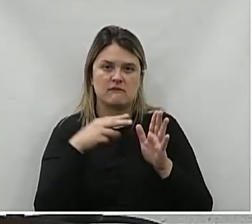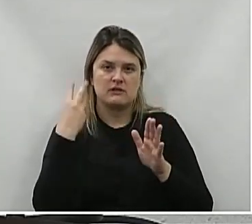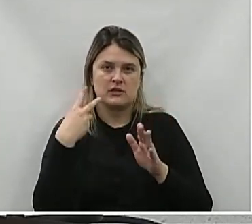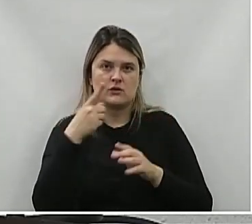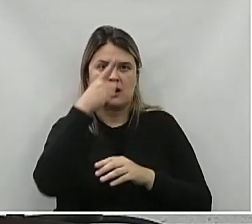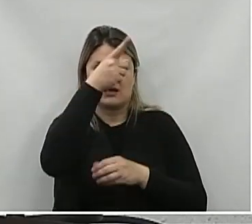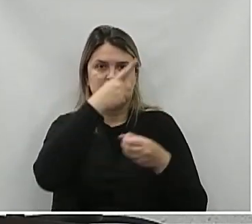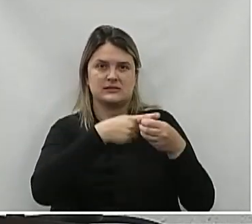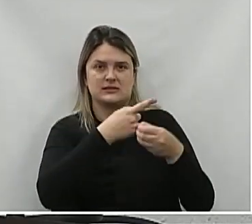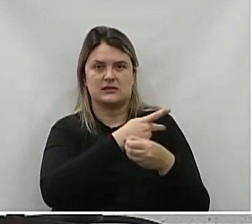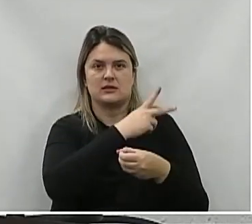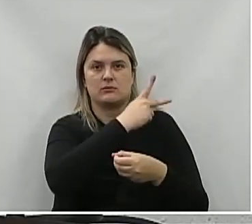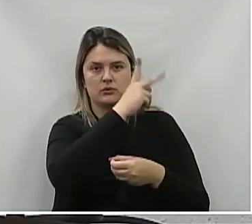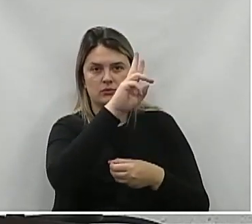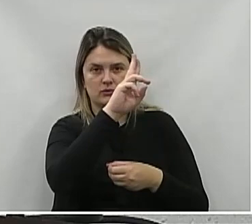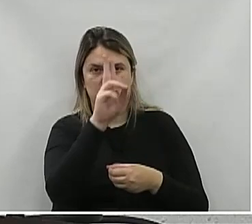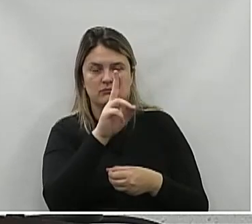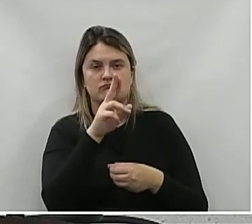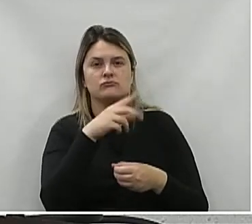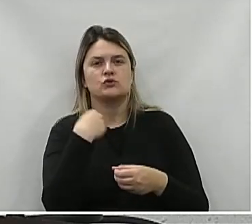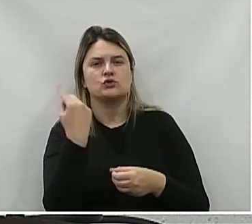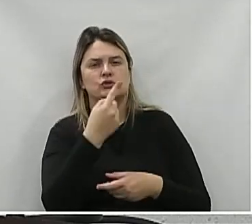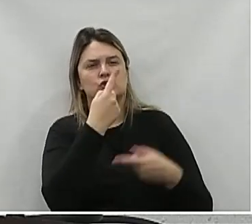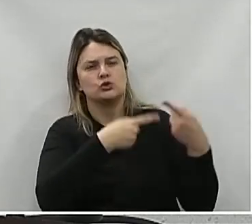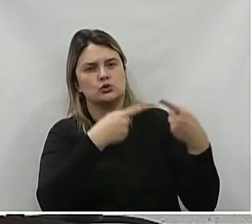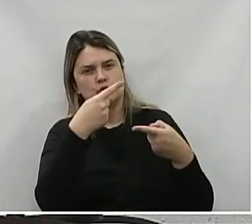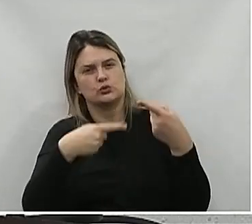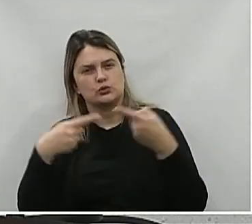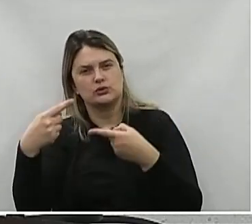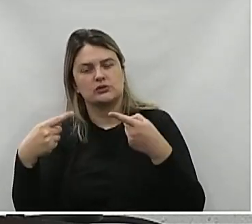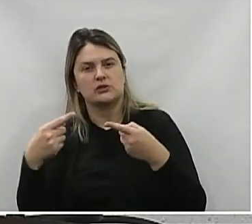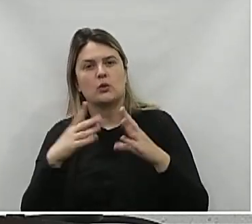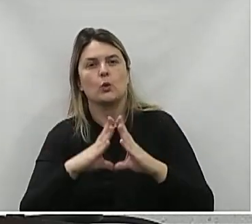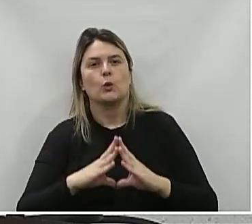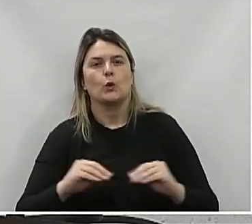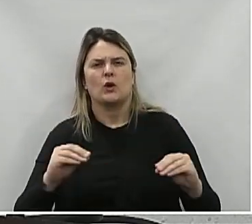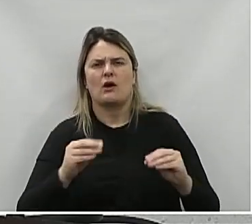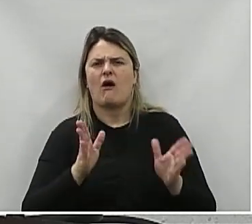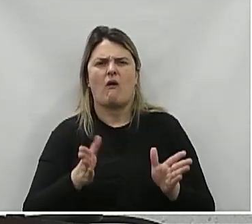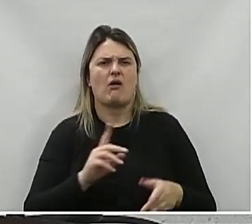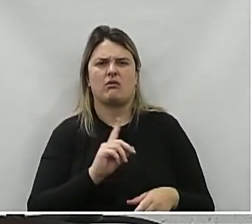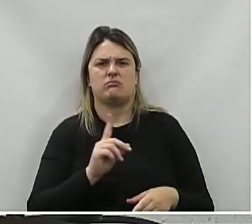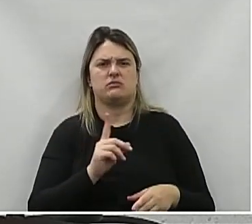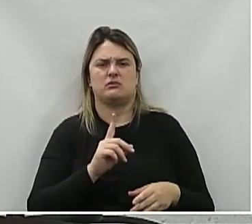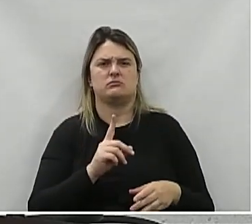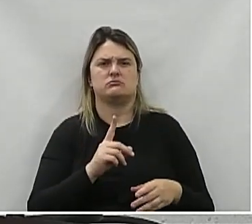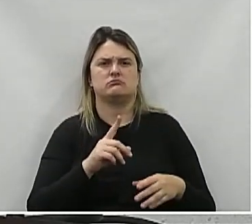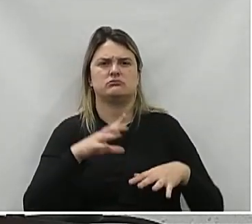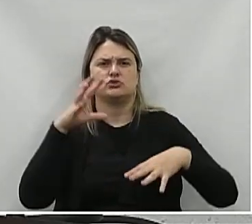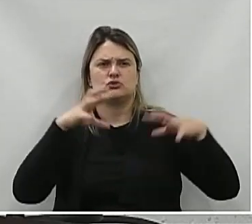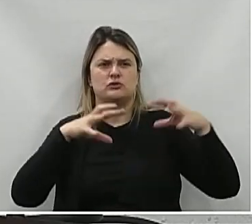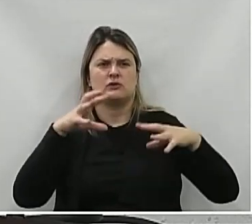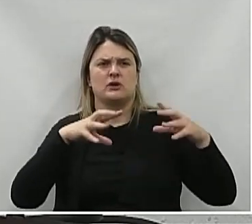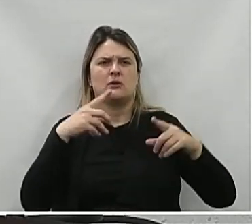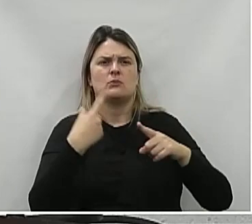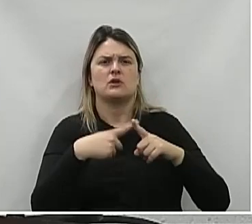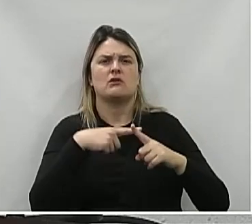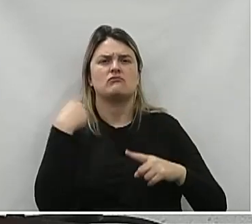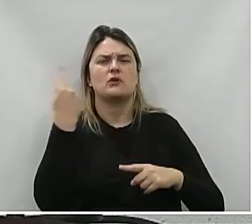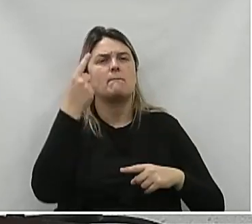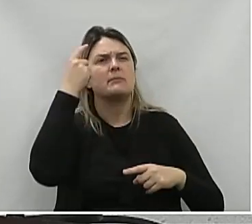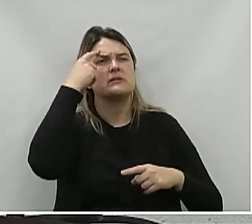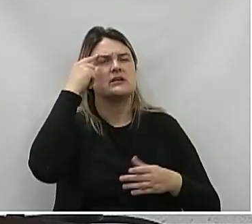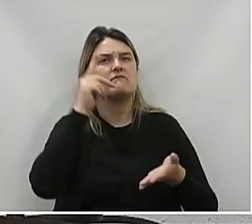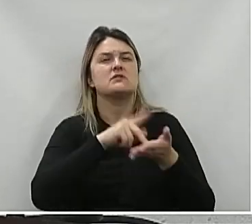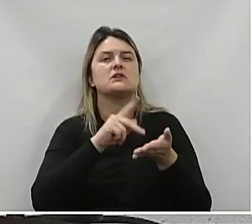em Porto União por 40 dias, que a gente discuta a enchente no seco, não durante as chuvas apenas, que pensemos realmente